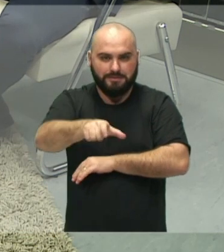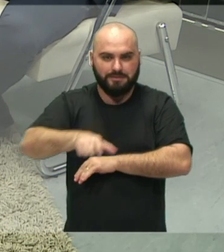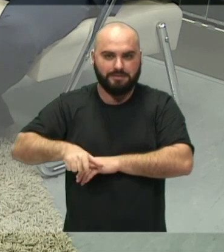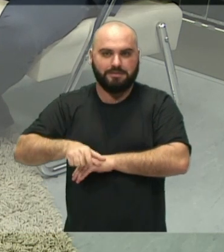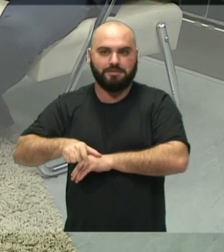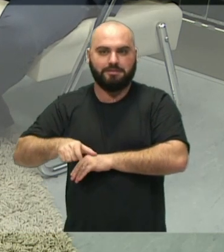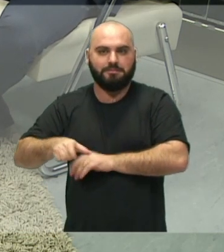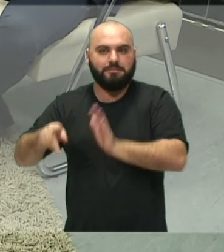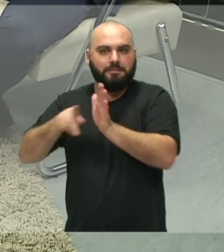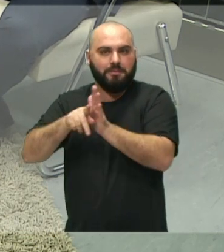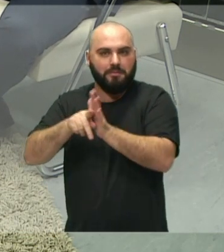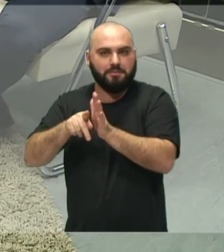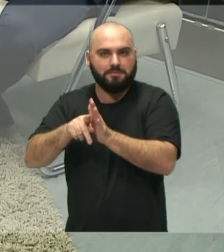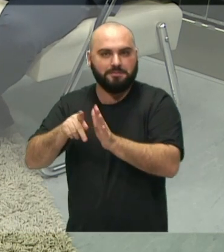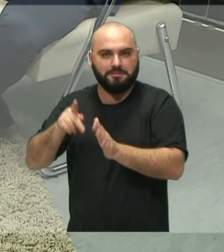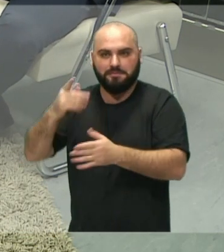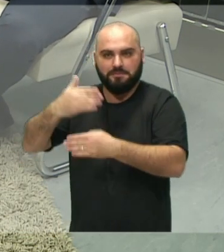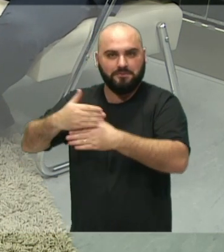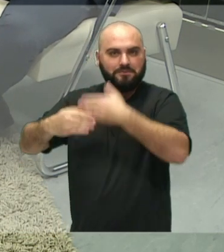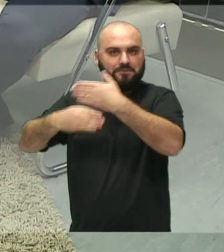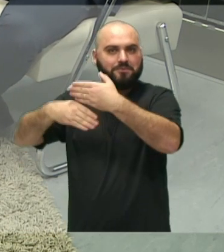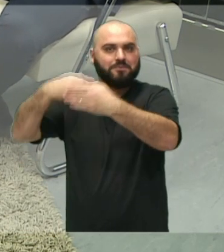naquelas travezinhas de tijolo, né?